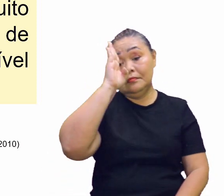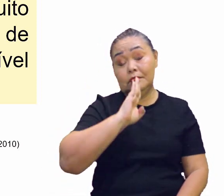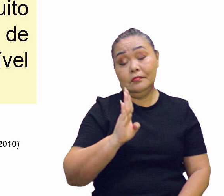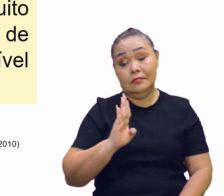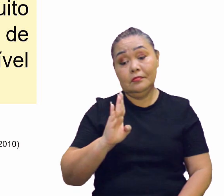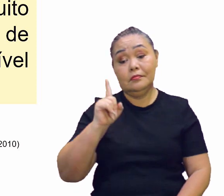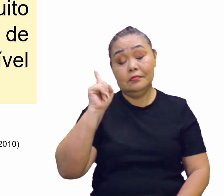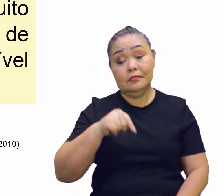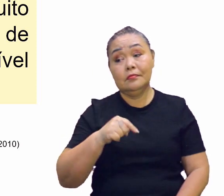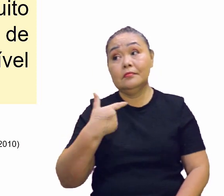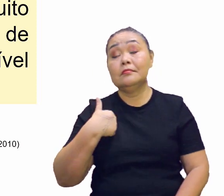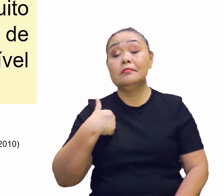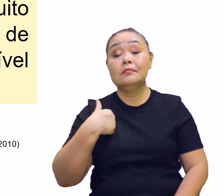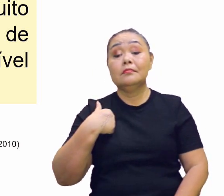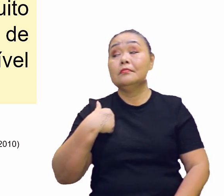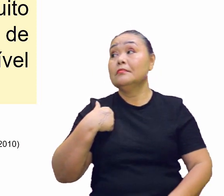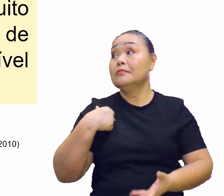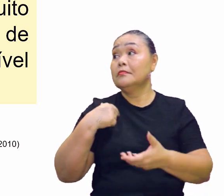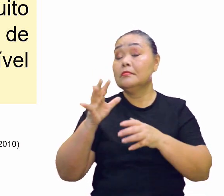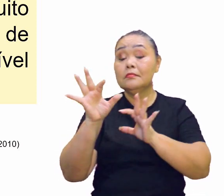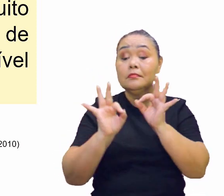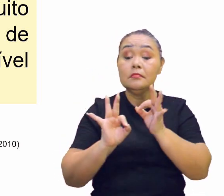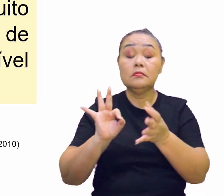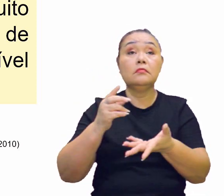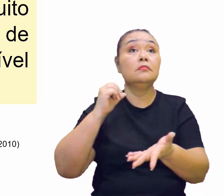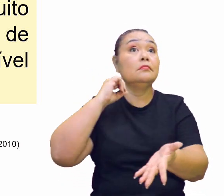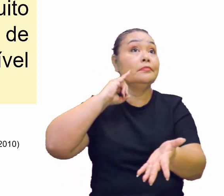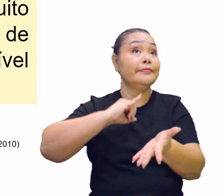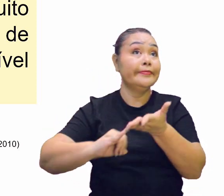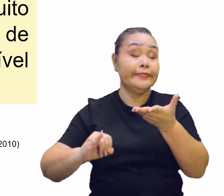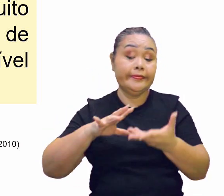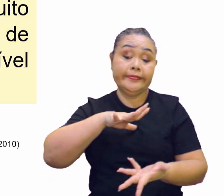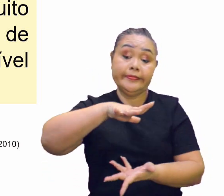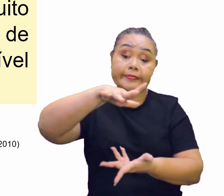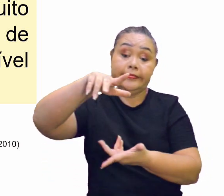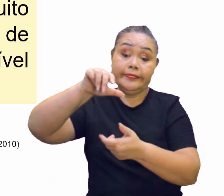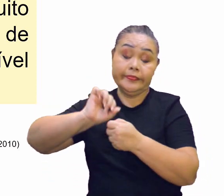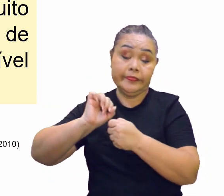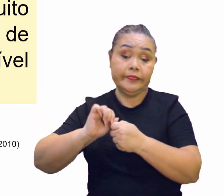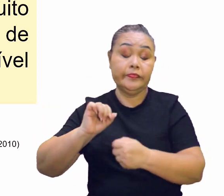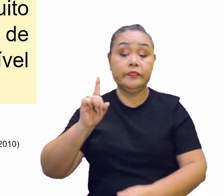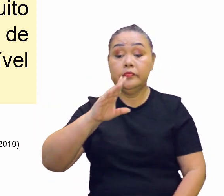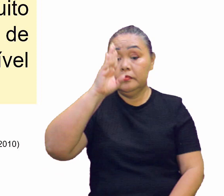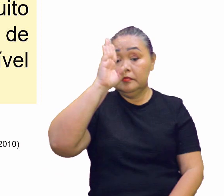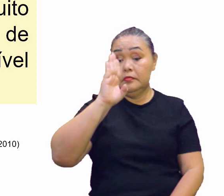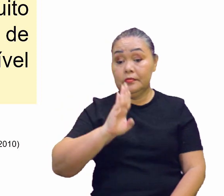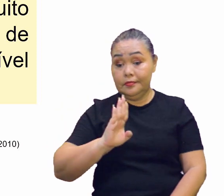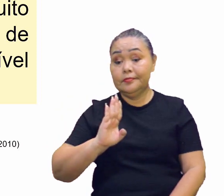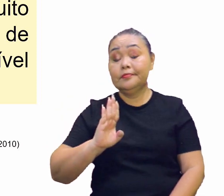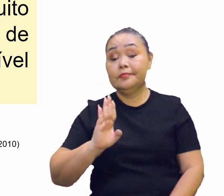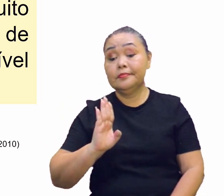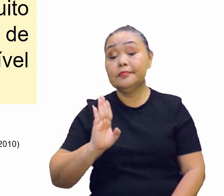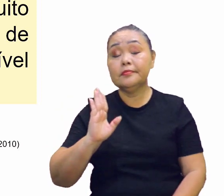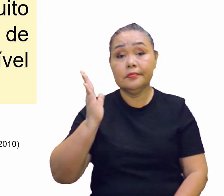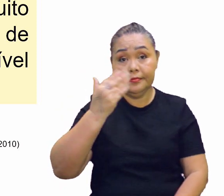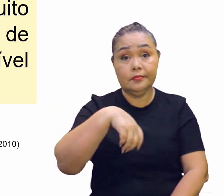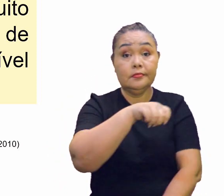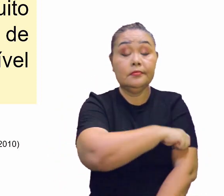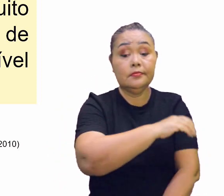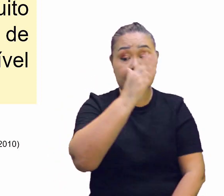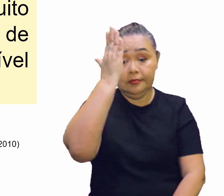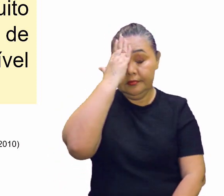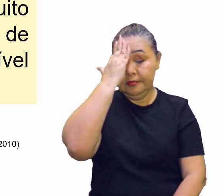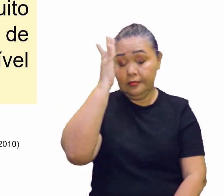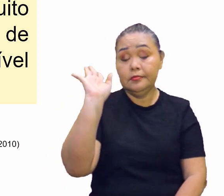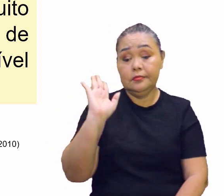Brasil ele é um dos maiores cobradores de impostos do planeta Terra, Carlinhos. Né? Então o aluno fique sabendo disso. Já